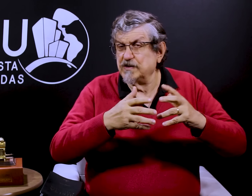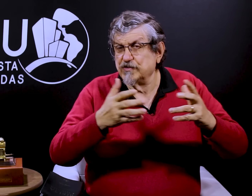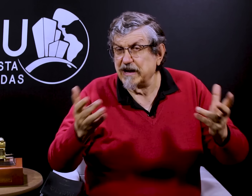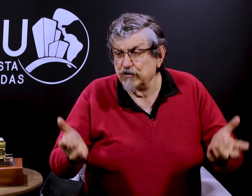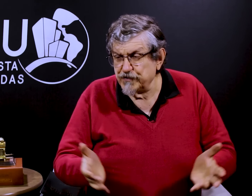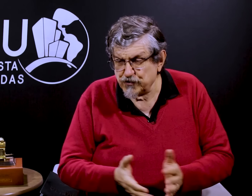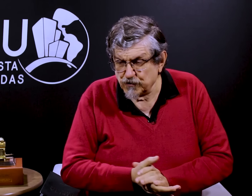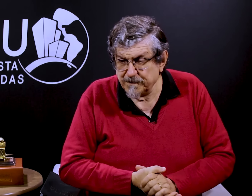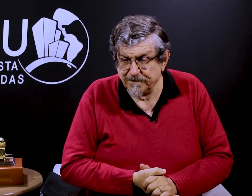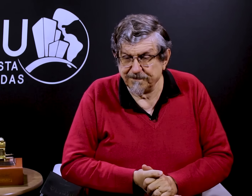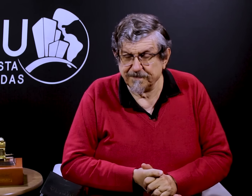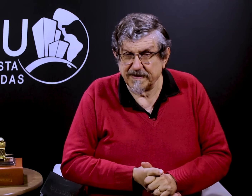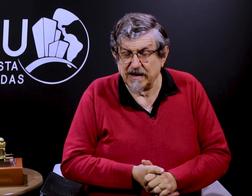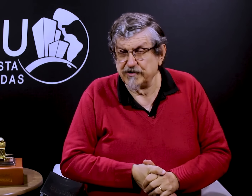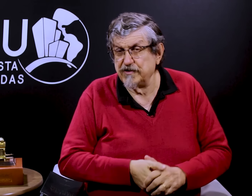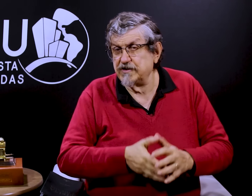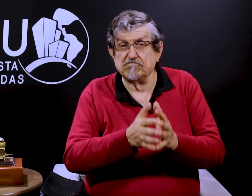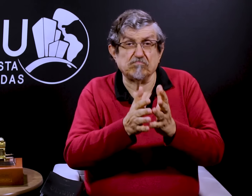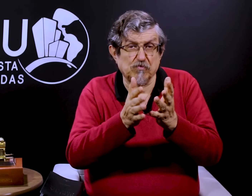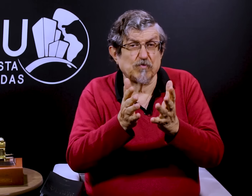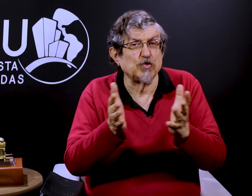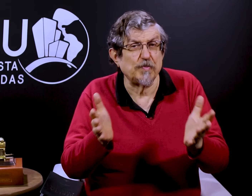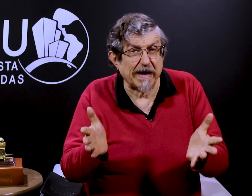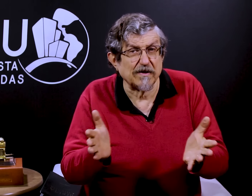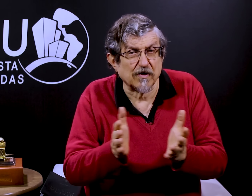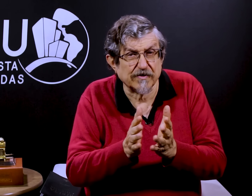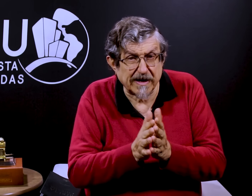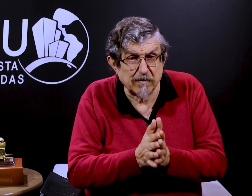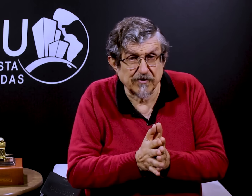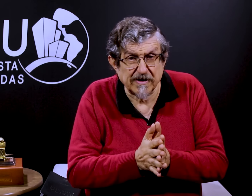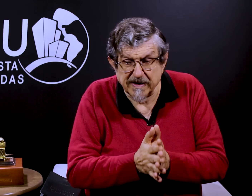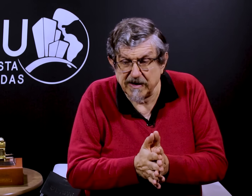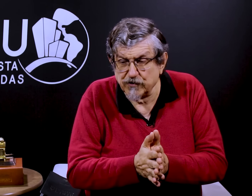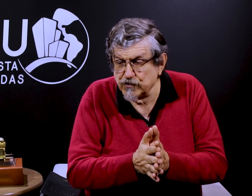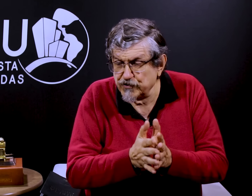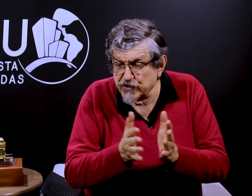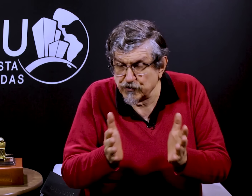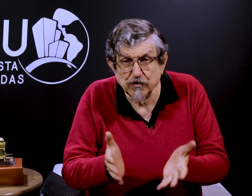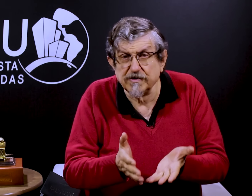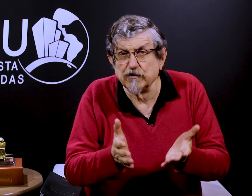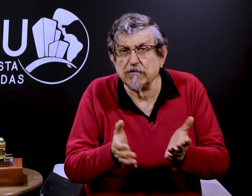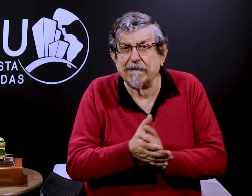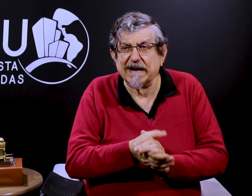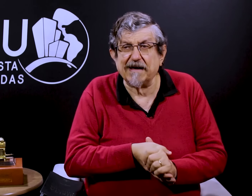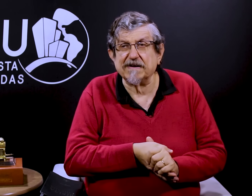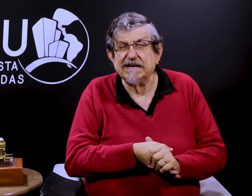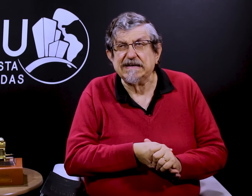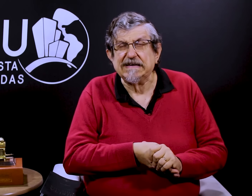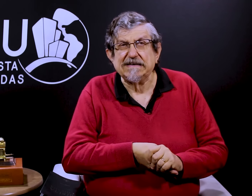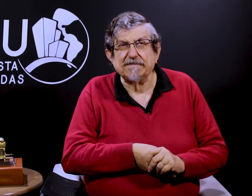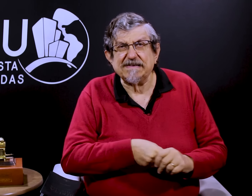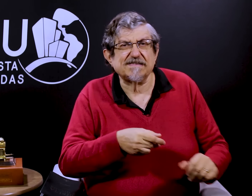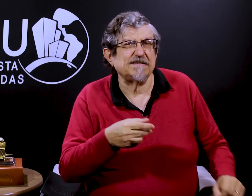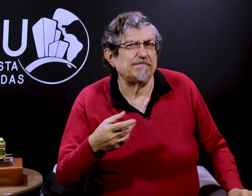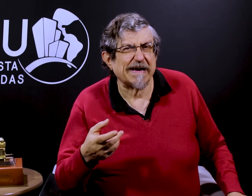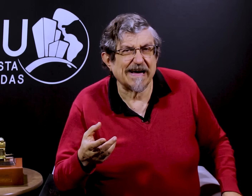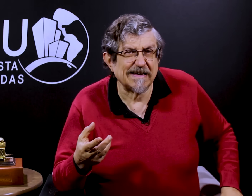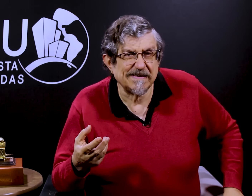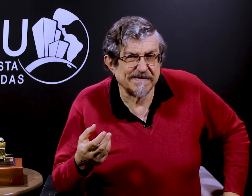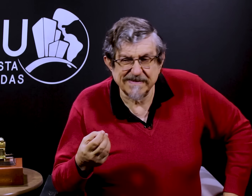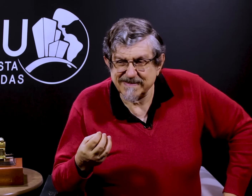estamos aqui no século XX a gente tudo bem Nós cremos em Cristo Jesus na sua palavra mas